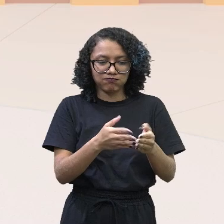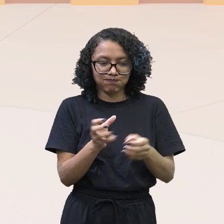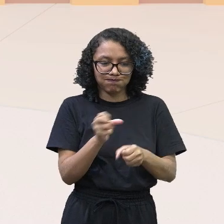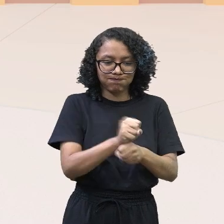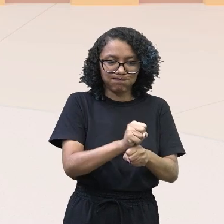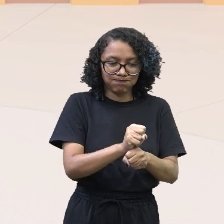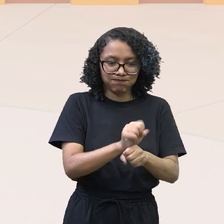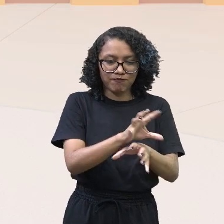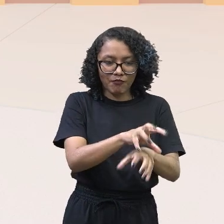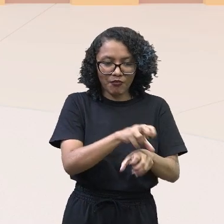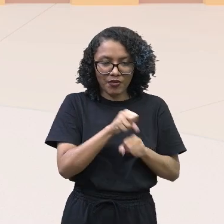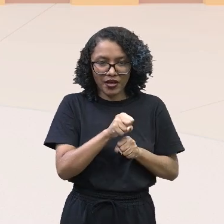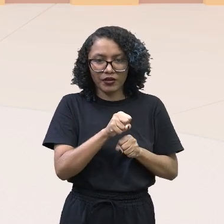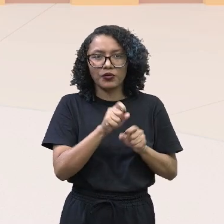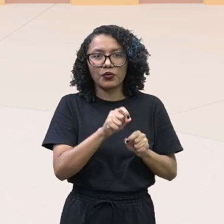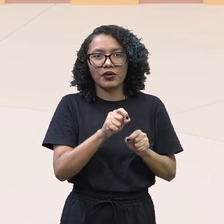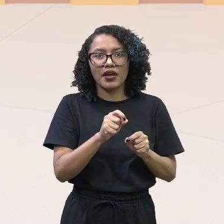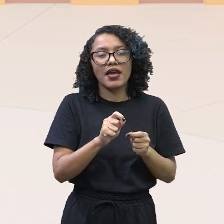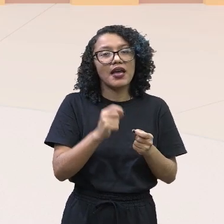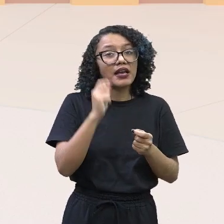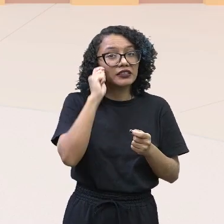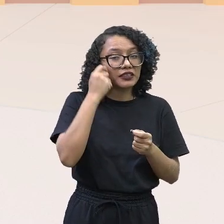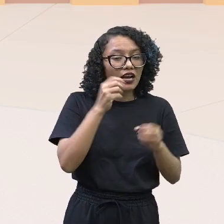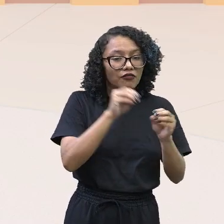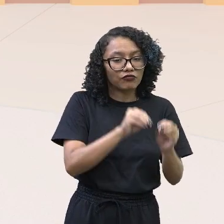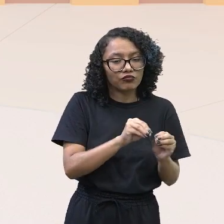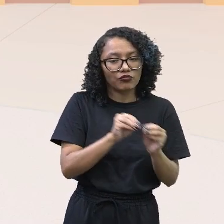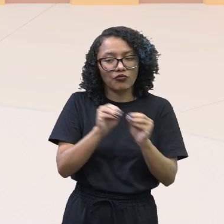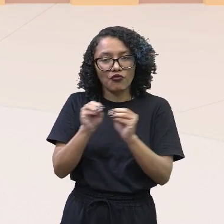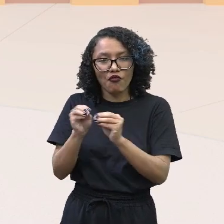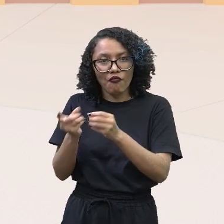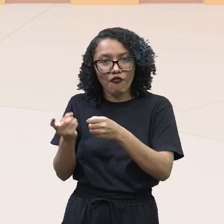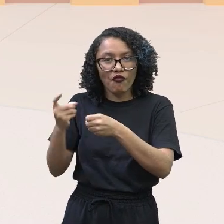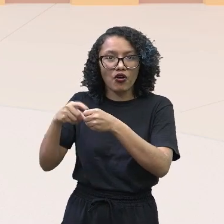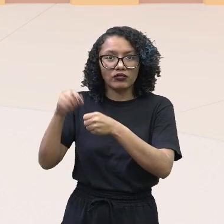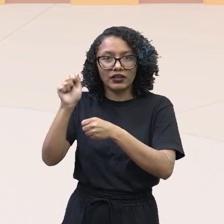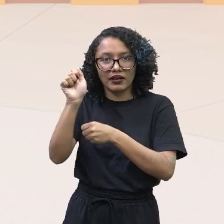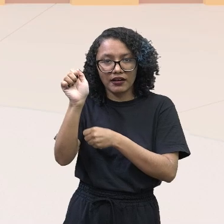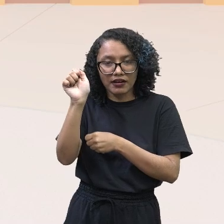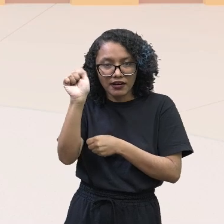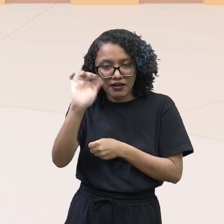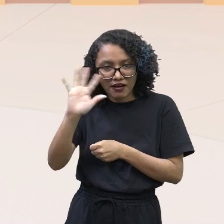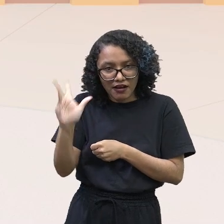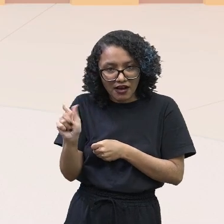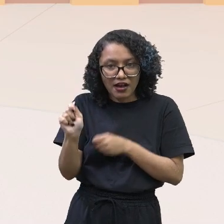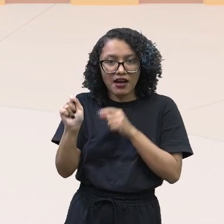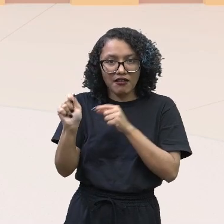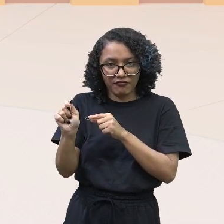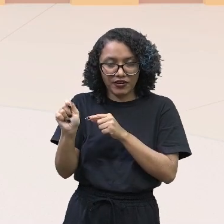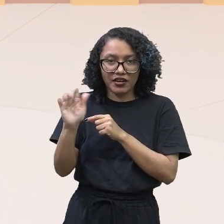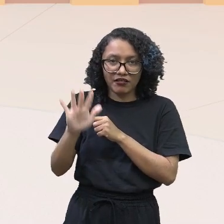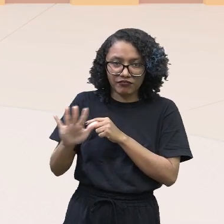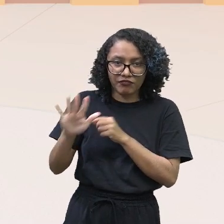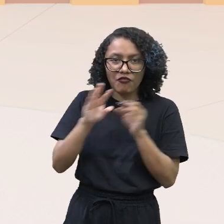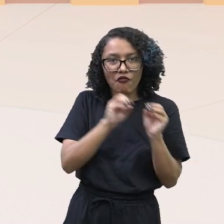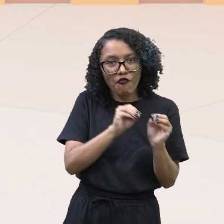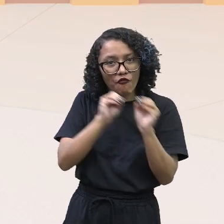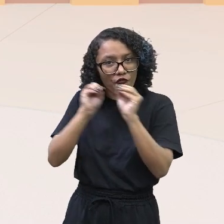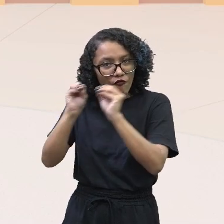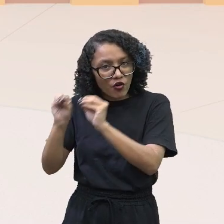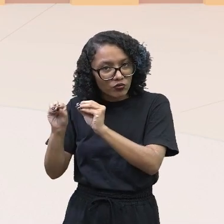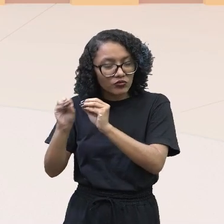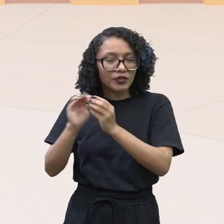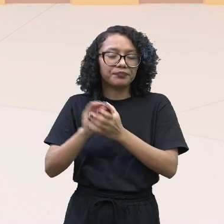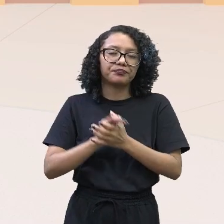escravizados eram devolvidos para a África e desembarcados em regiões como Serra Leoa ou Libéria. Em